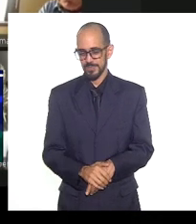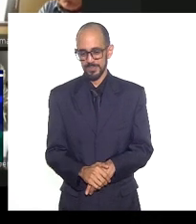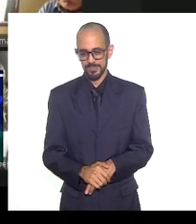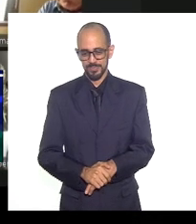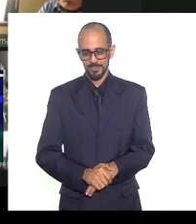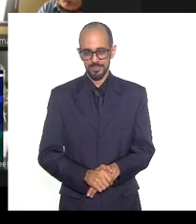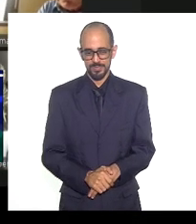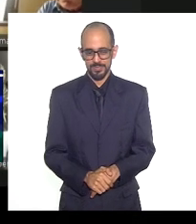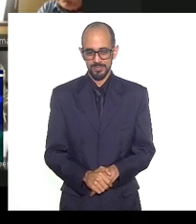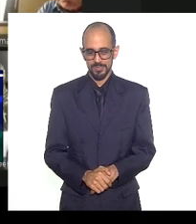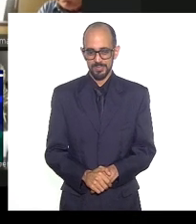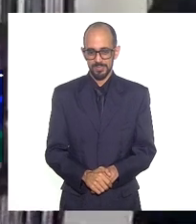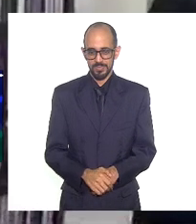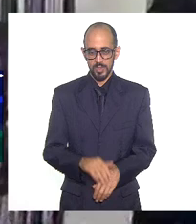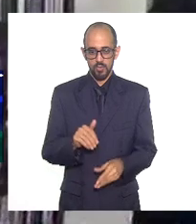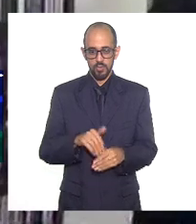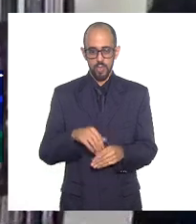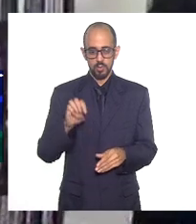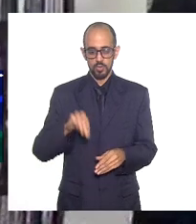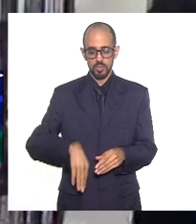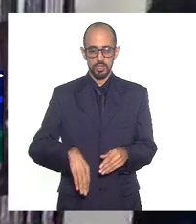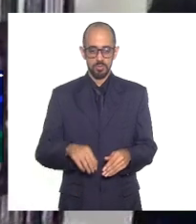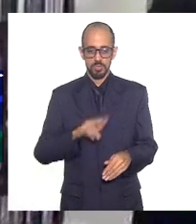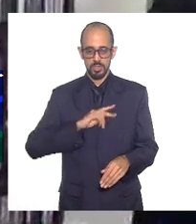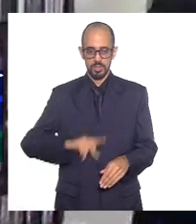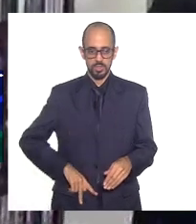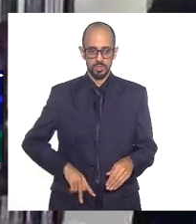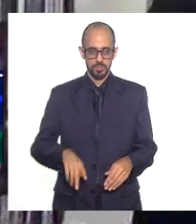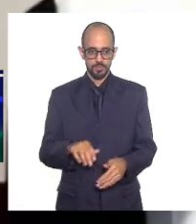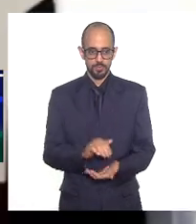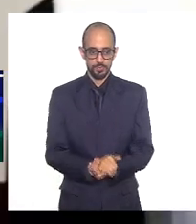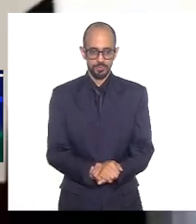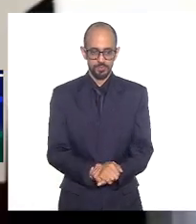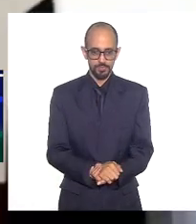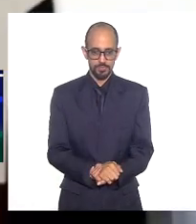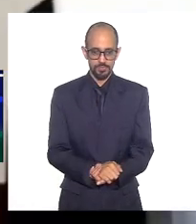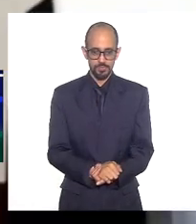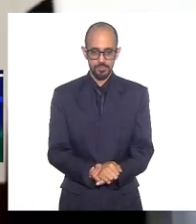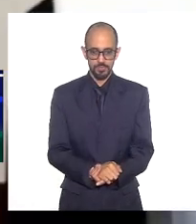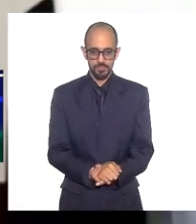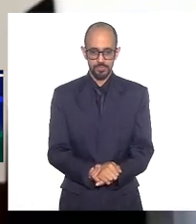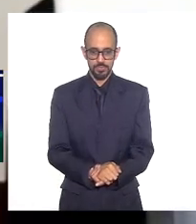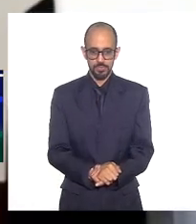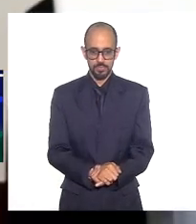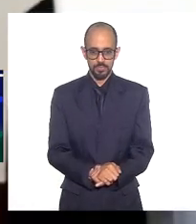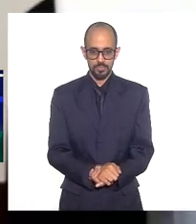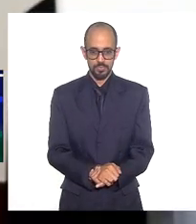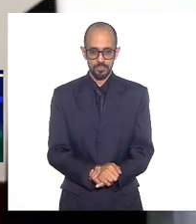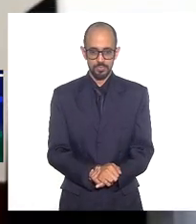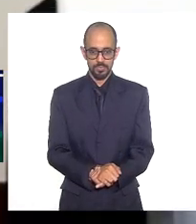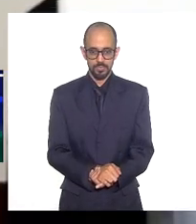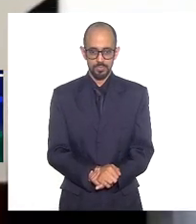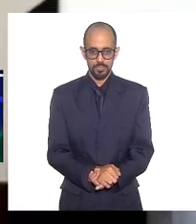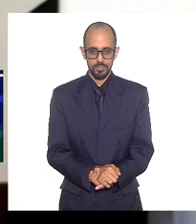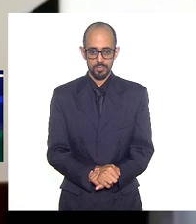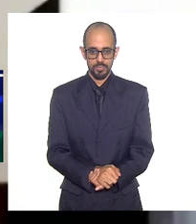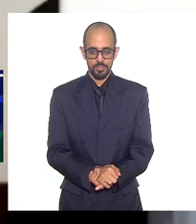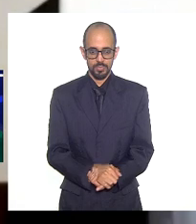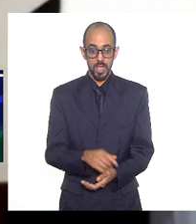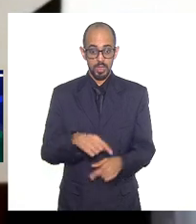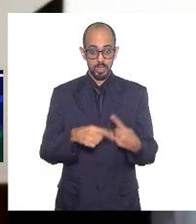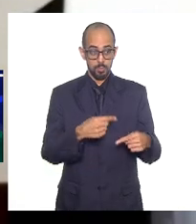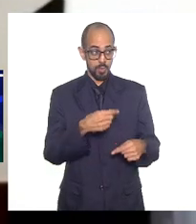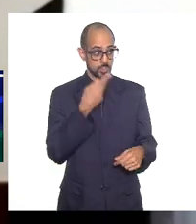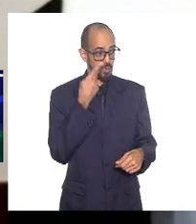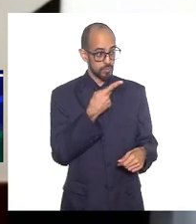Deputado Eurico Júnior. Voto sim, presidente. Mais tarde eu vou fazer uma visita aí, Eurico. Oi. Mais tarde eu vou